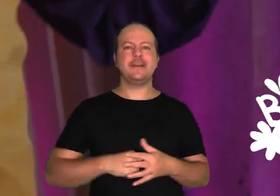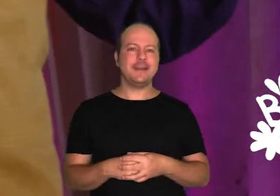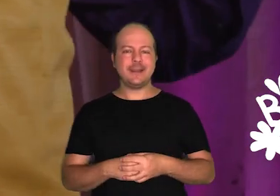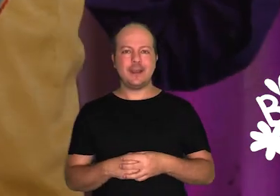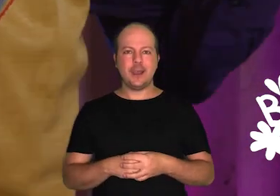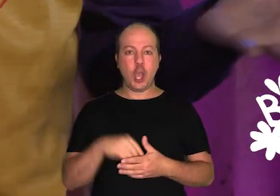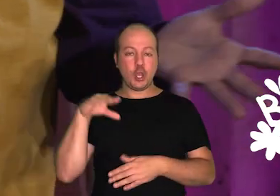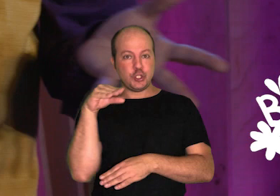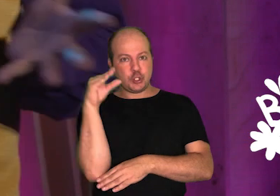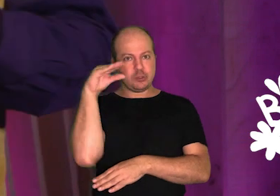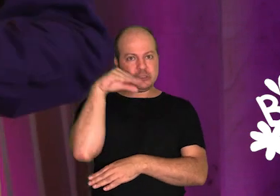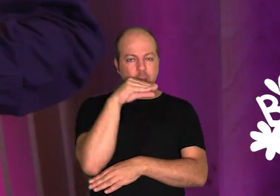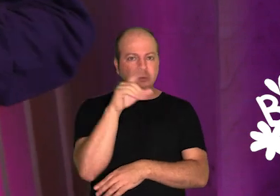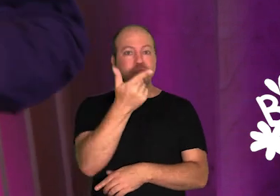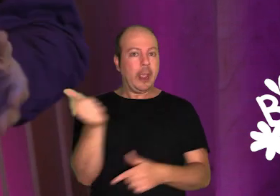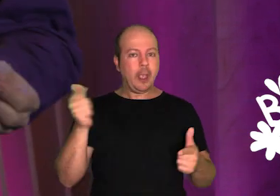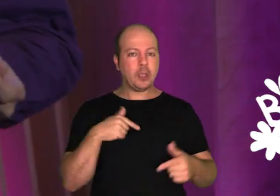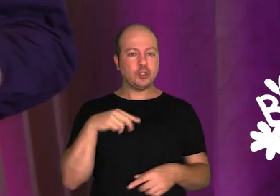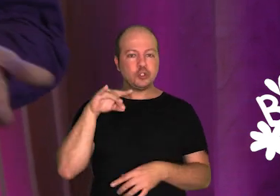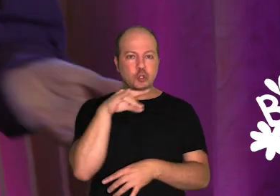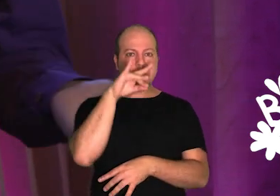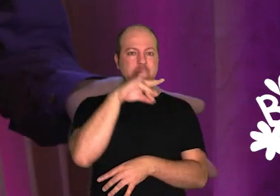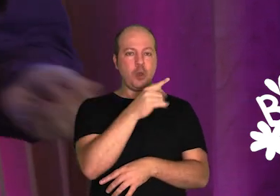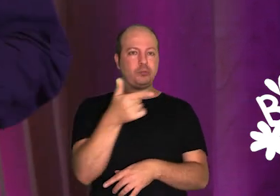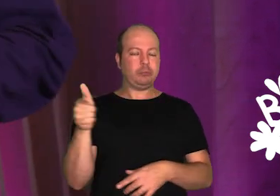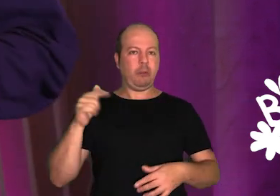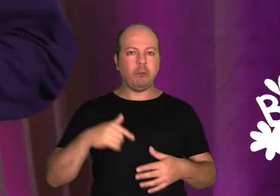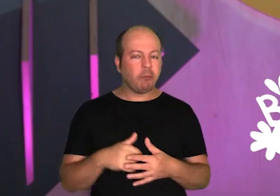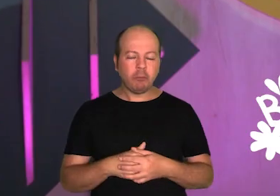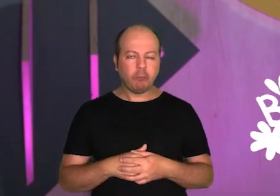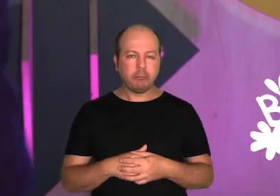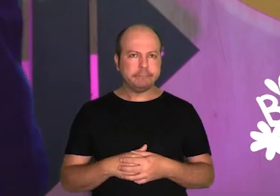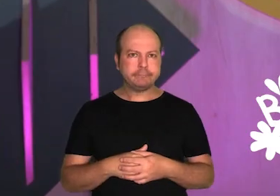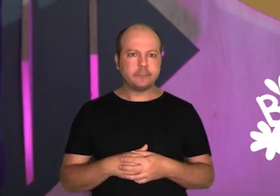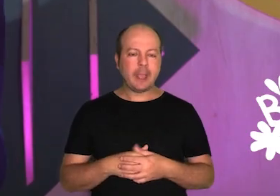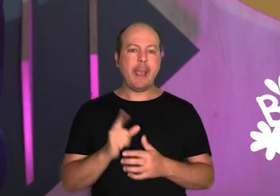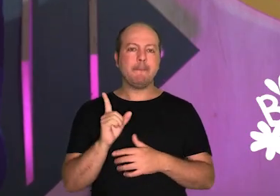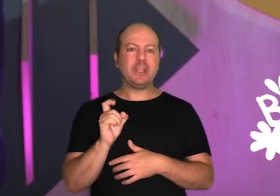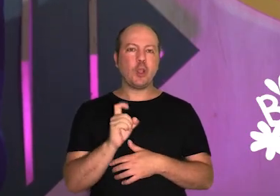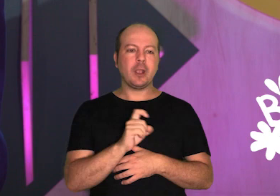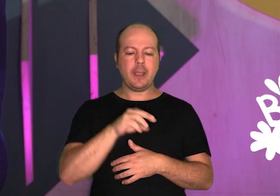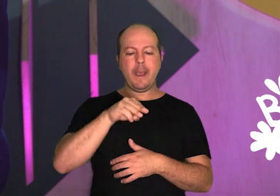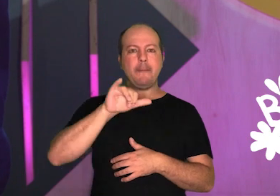Ah, o dinossauro. Não tem dinossauro, hein? Não tem dinossauro. Não tem dinossauro. A minhoca.